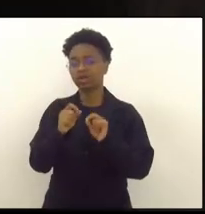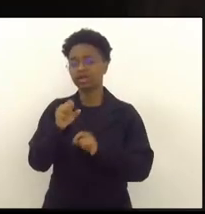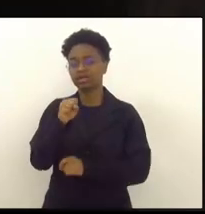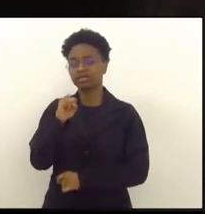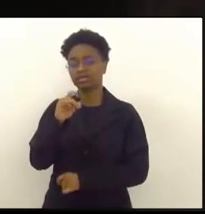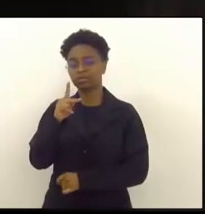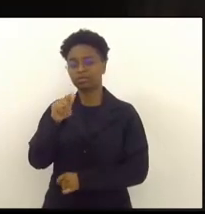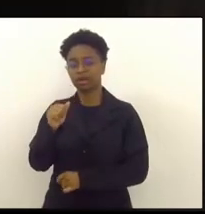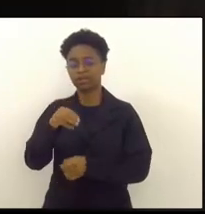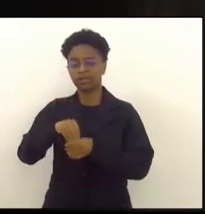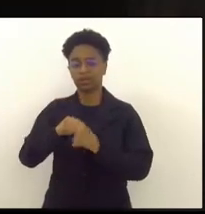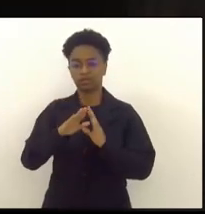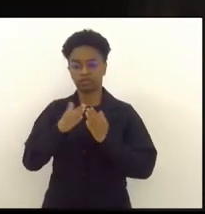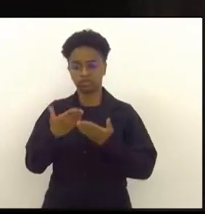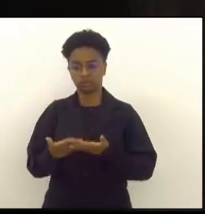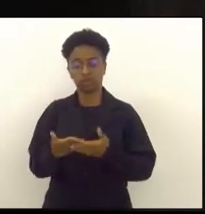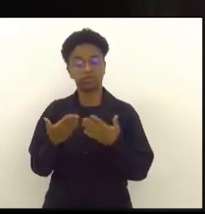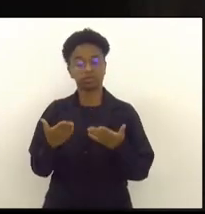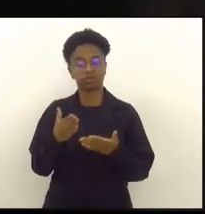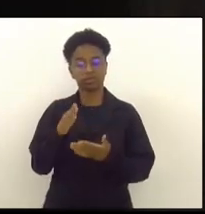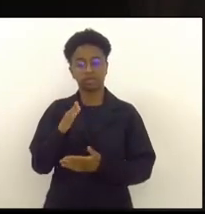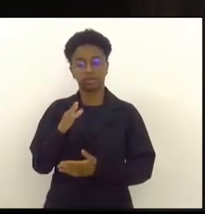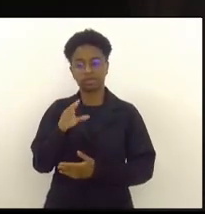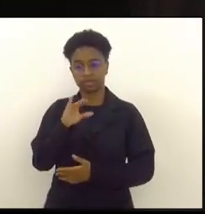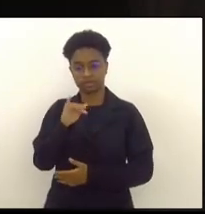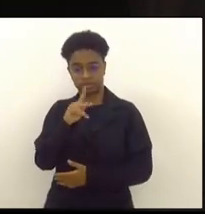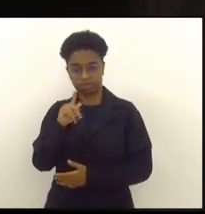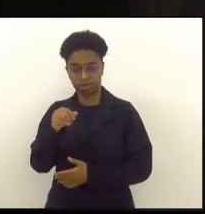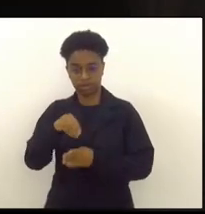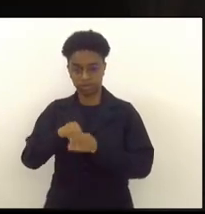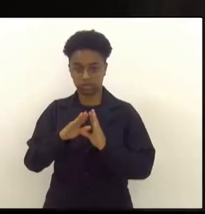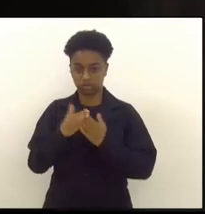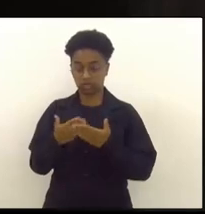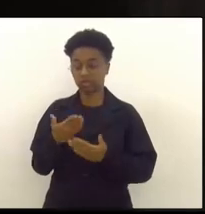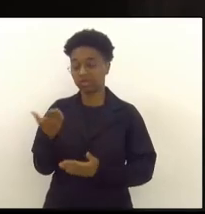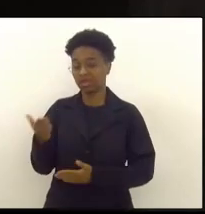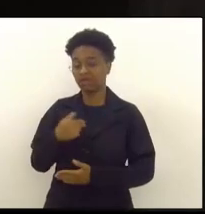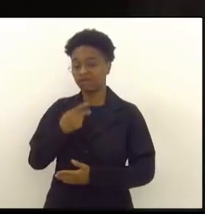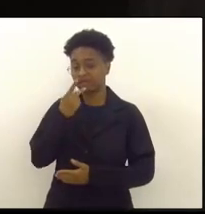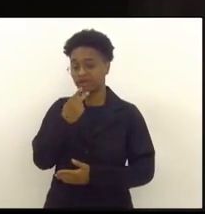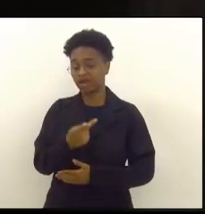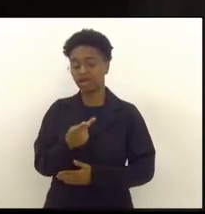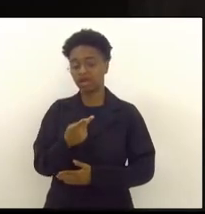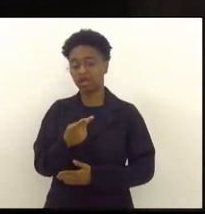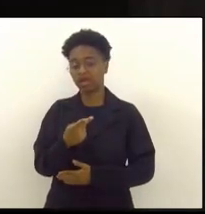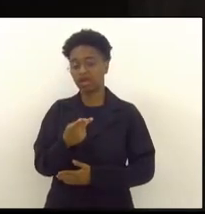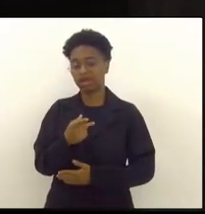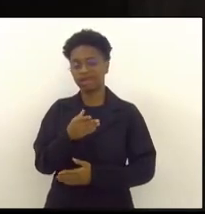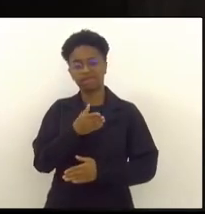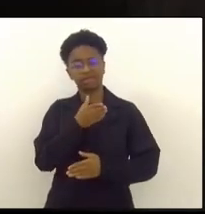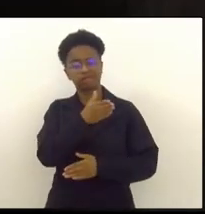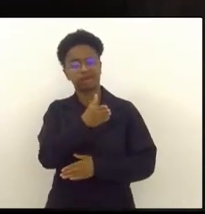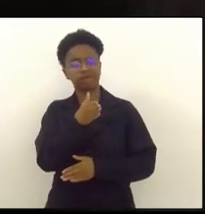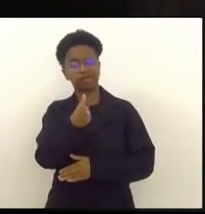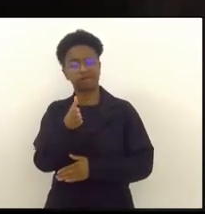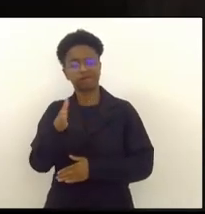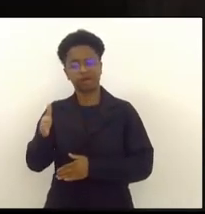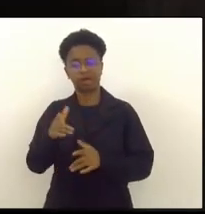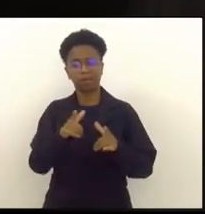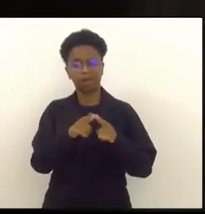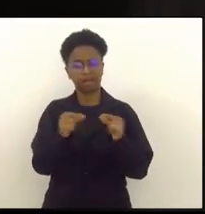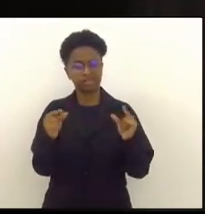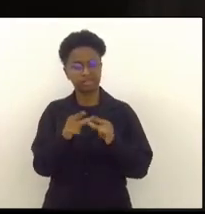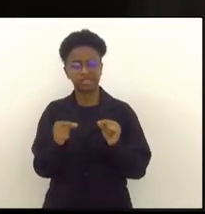segurança na escola. E a doutora Sirlene, eu costumo dizer que a doutora Sirlene não consigo, ela está em Brasília, ela está no Rio de Janeiro, ela